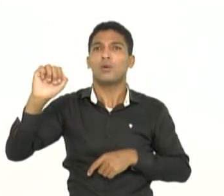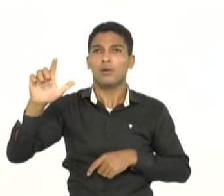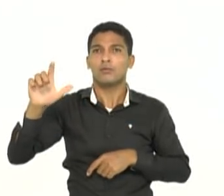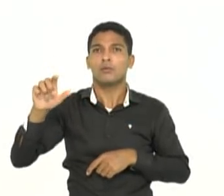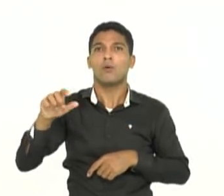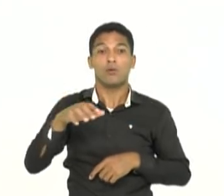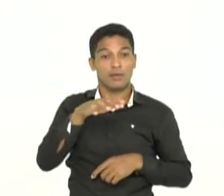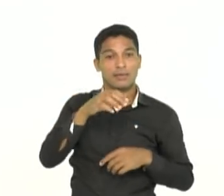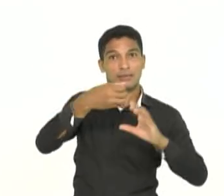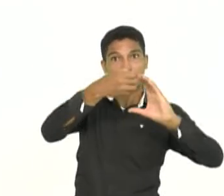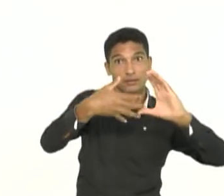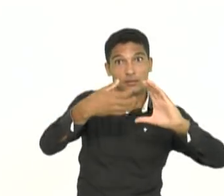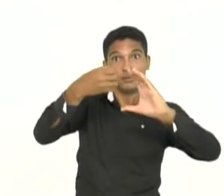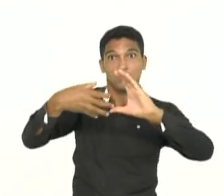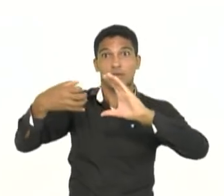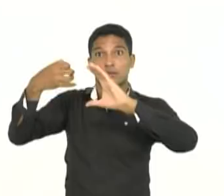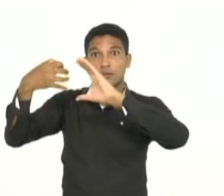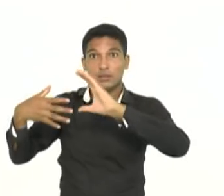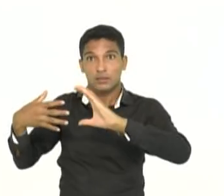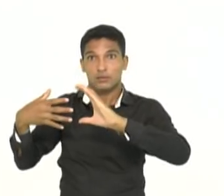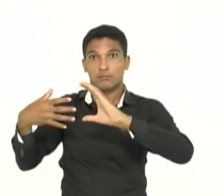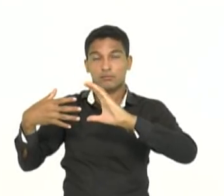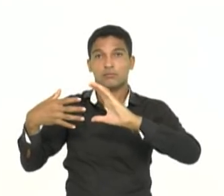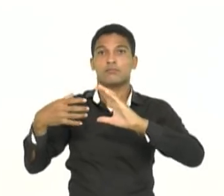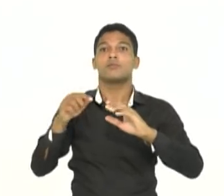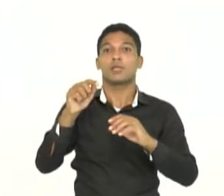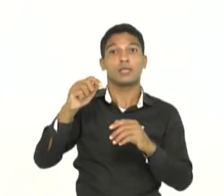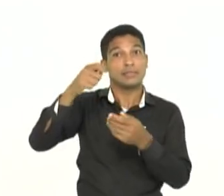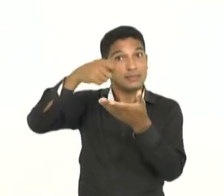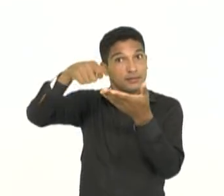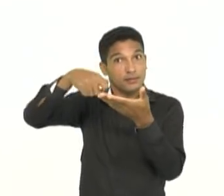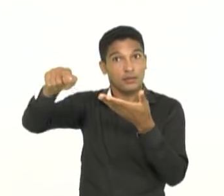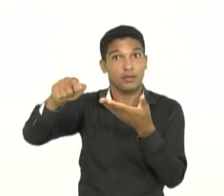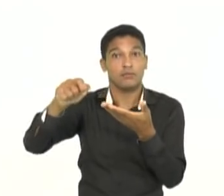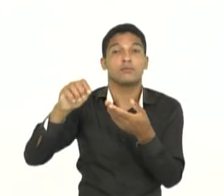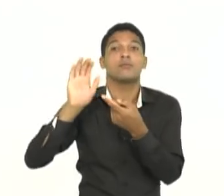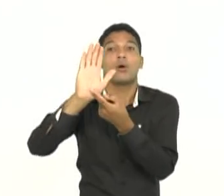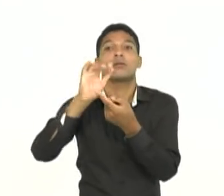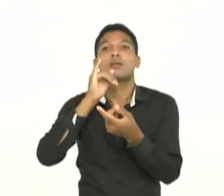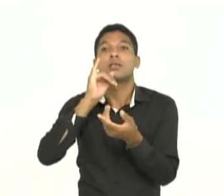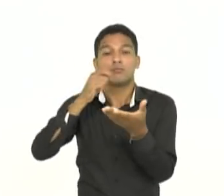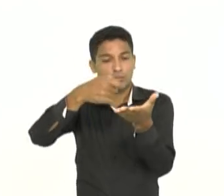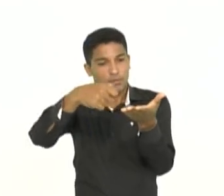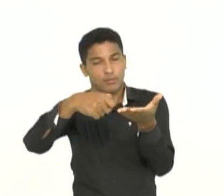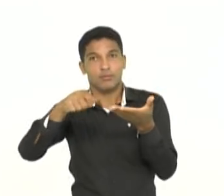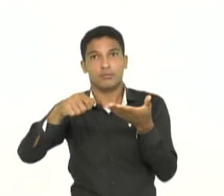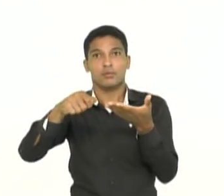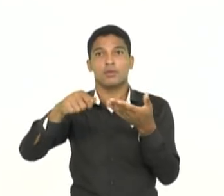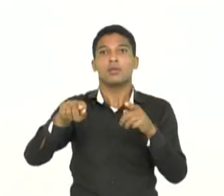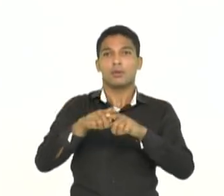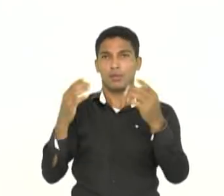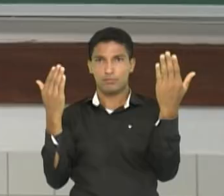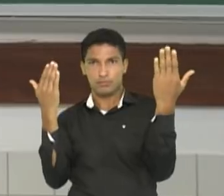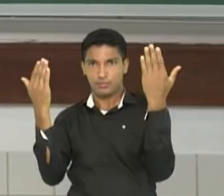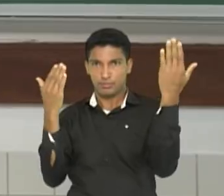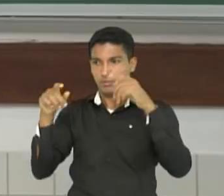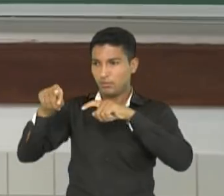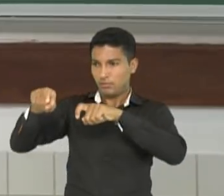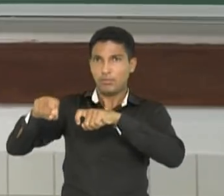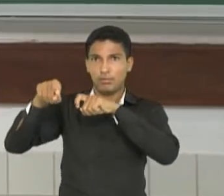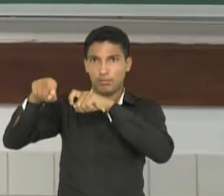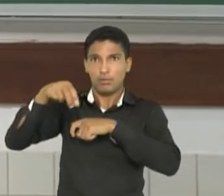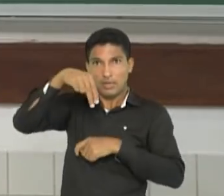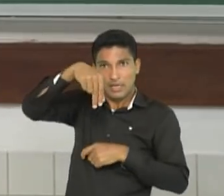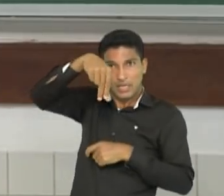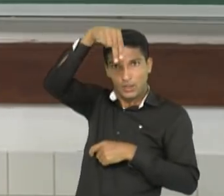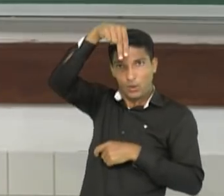delas. Me deem exemplos lá, anotem para a gente corrigir. E estabeleça semelhanças e diferenças entre o espaço rural da região